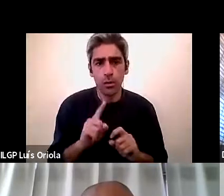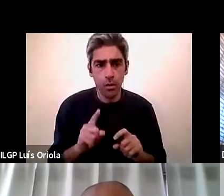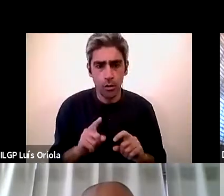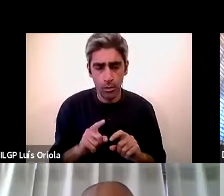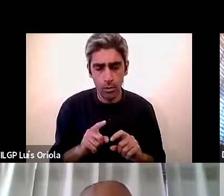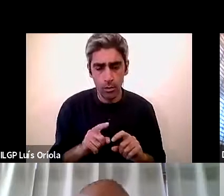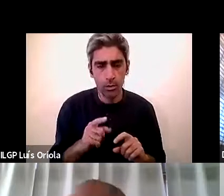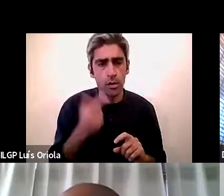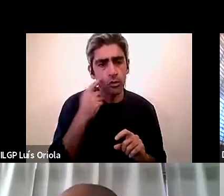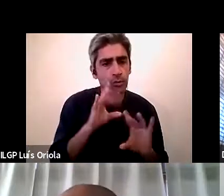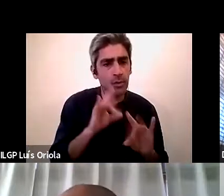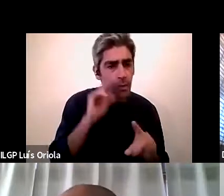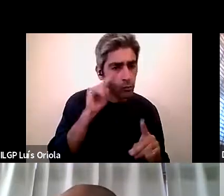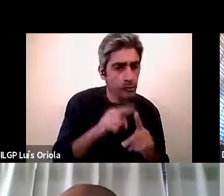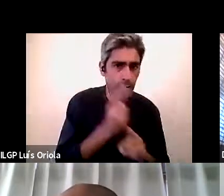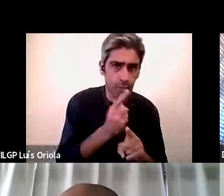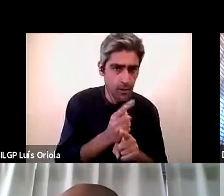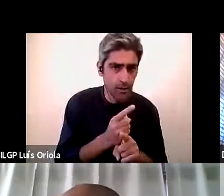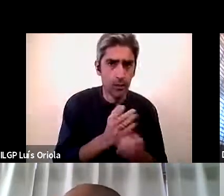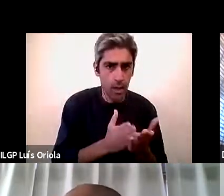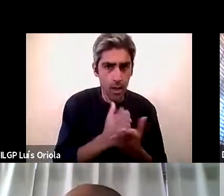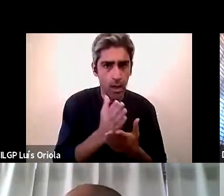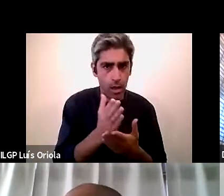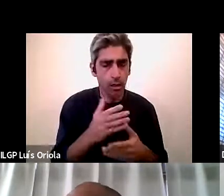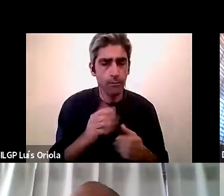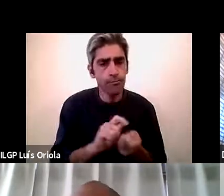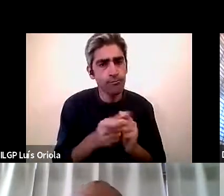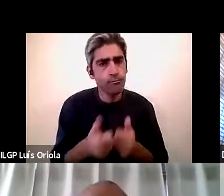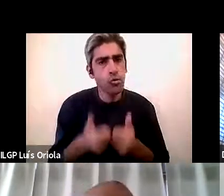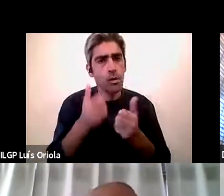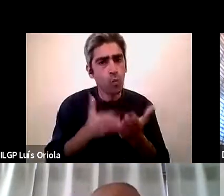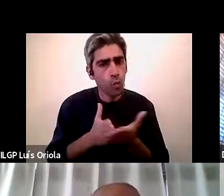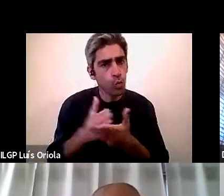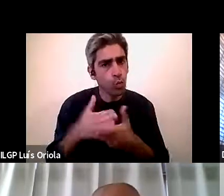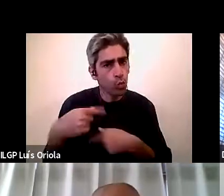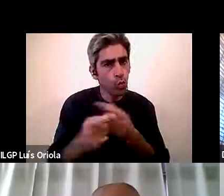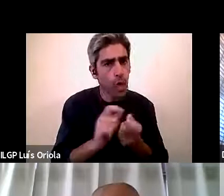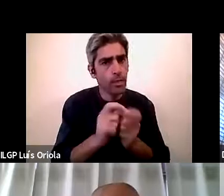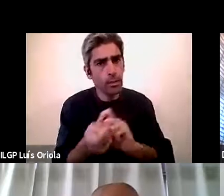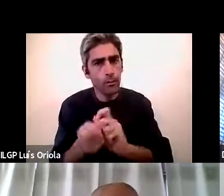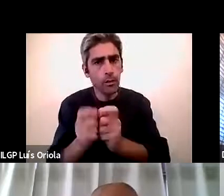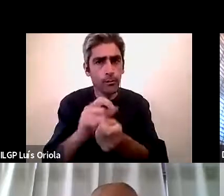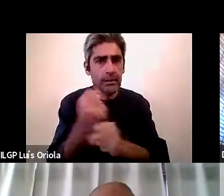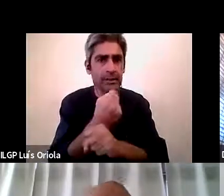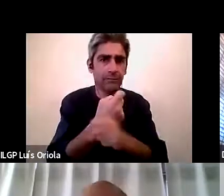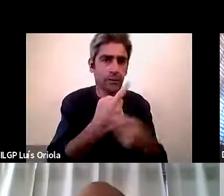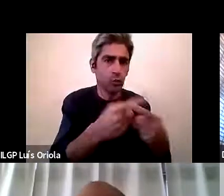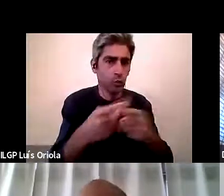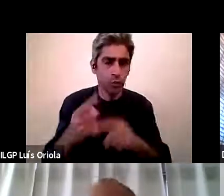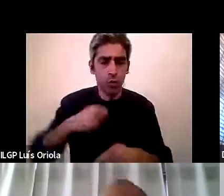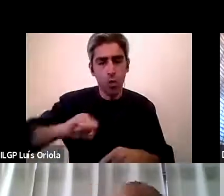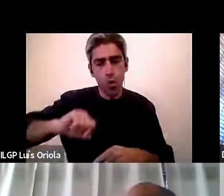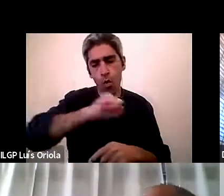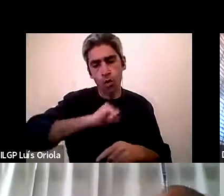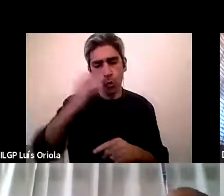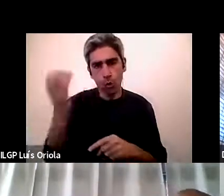da experimentação e da melhoria contínua é mesmo podermos ir adaptando os nossos serviços, a nossa cultura, a